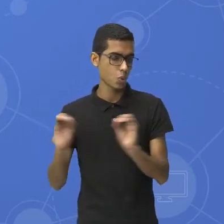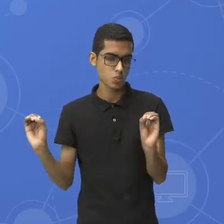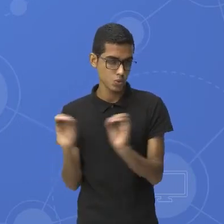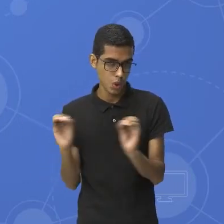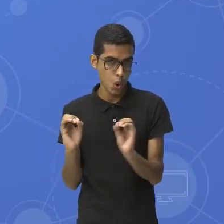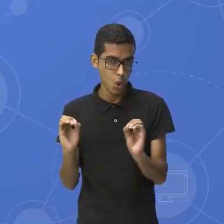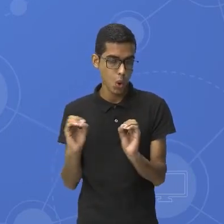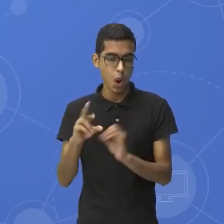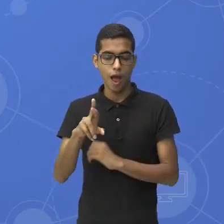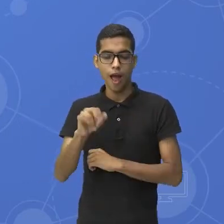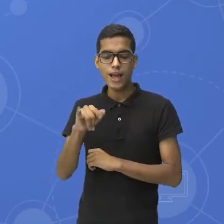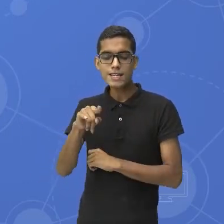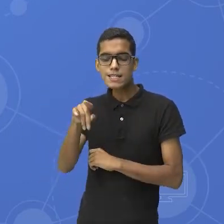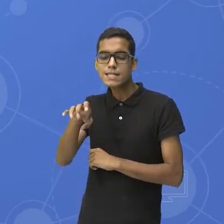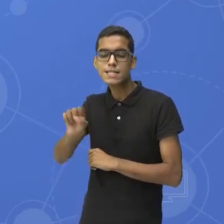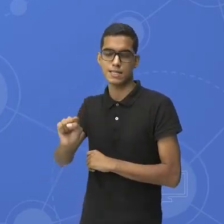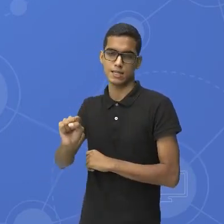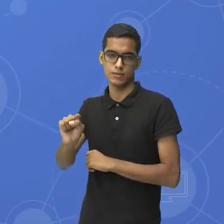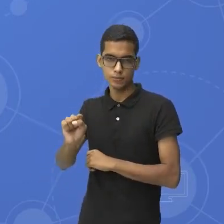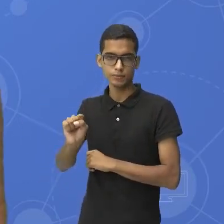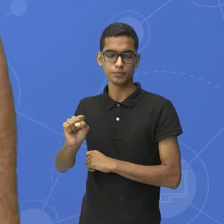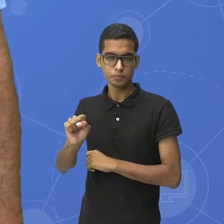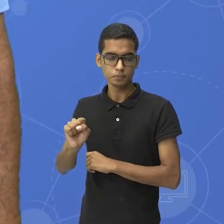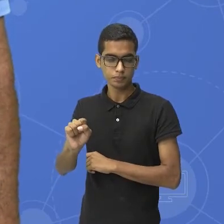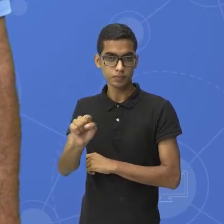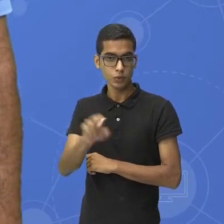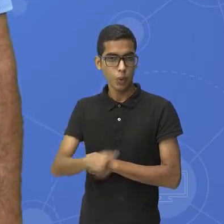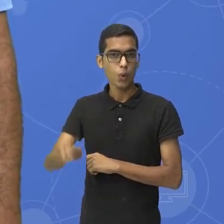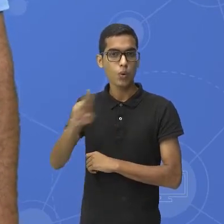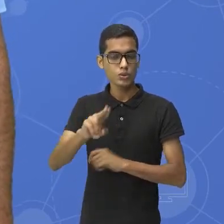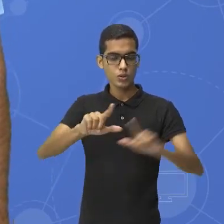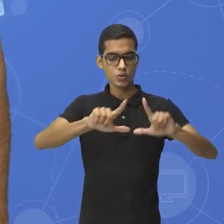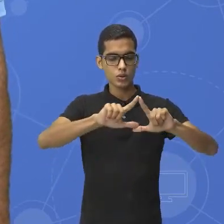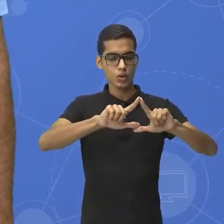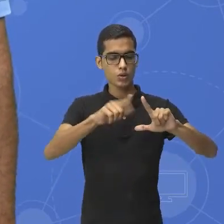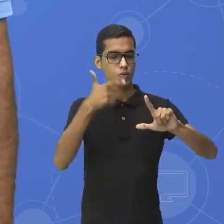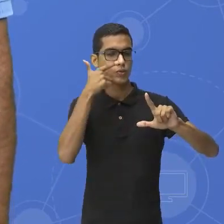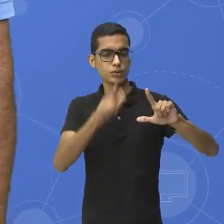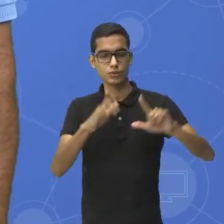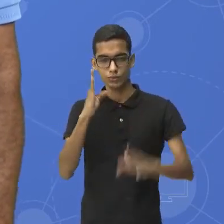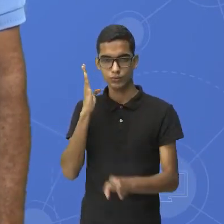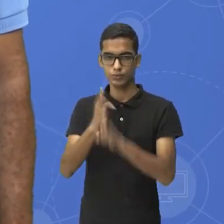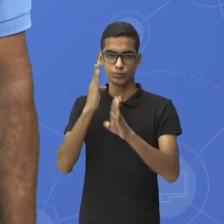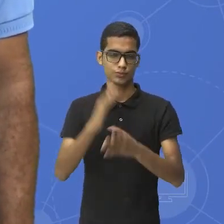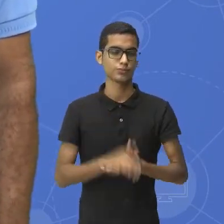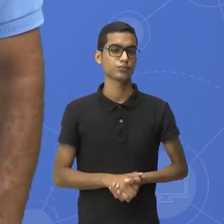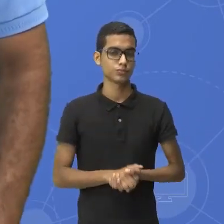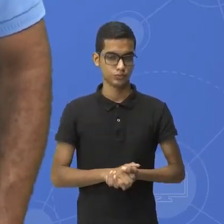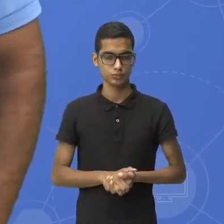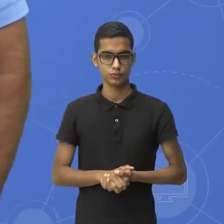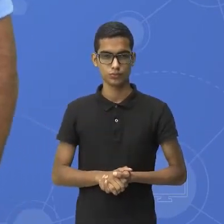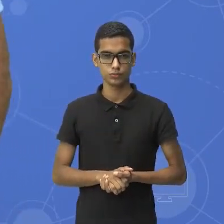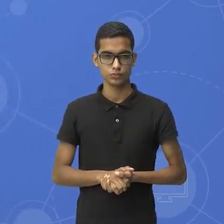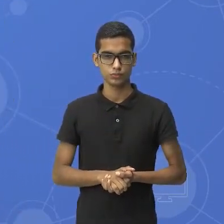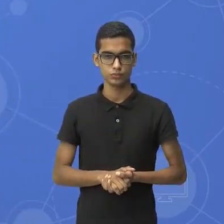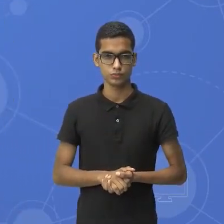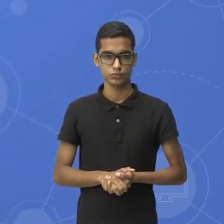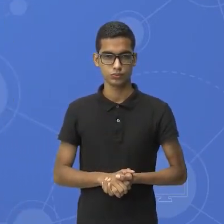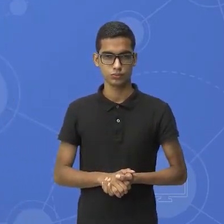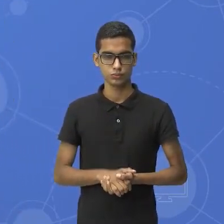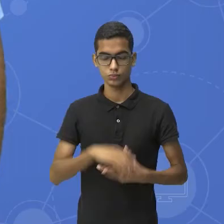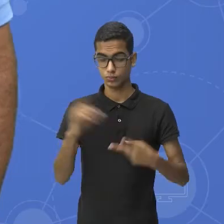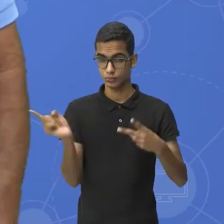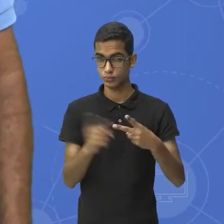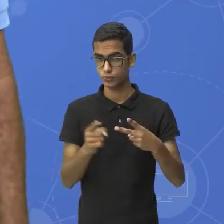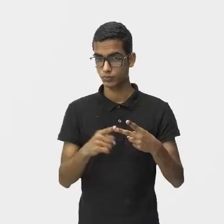Através do delta a gente consegue fazer essa verificação, tá bom? Vamos lá para o segundo caso agora, em que o delta é igual